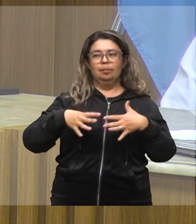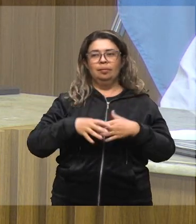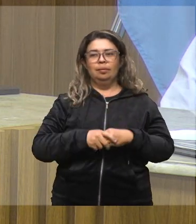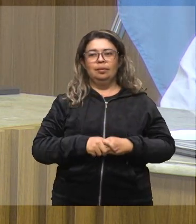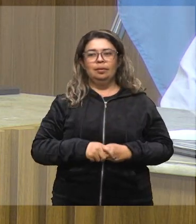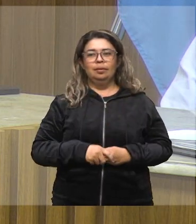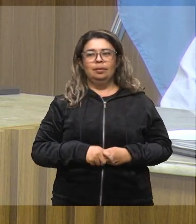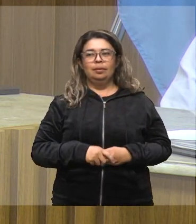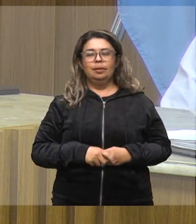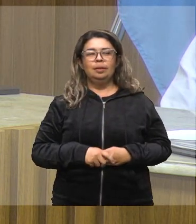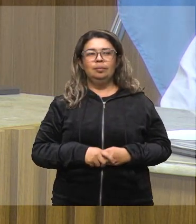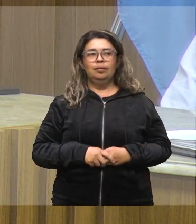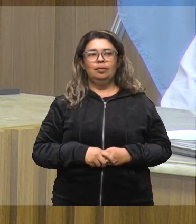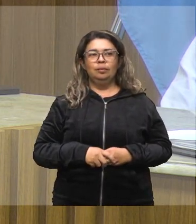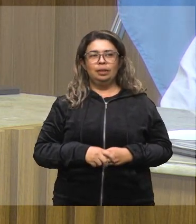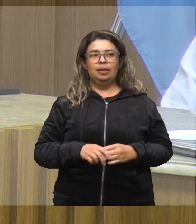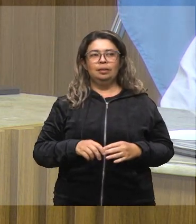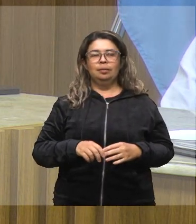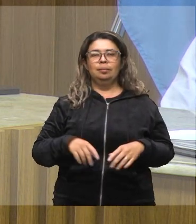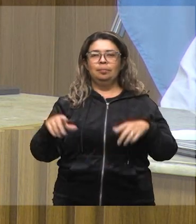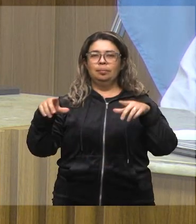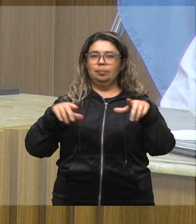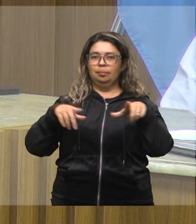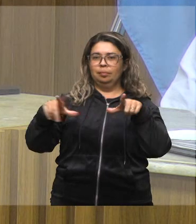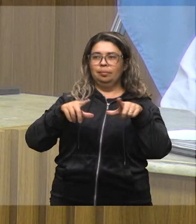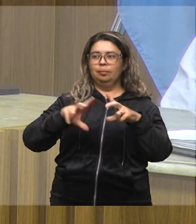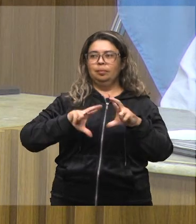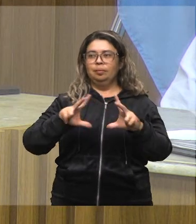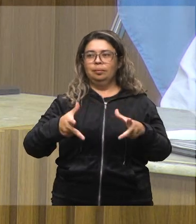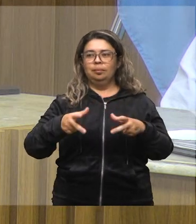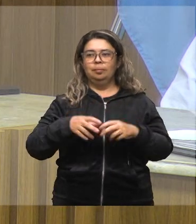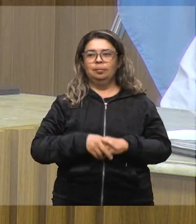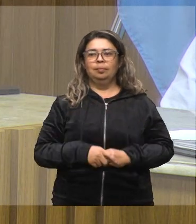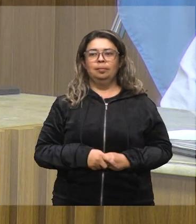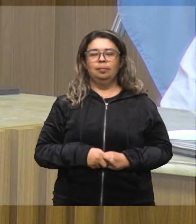esse projeto, que é um trabalho, né, da Câmara Municipal,